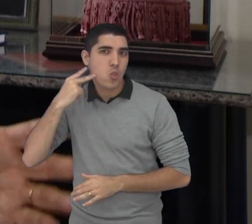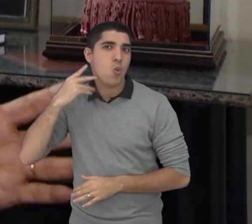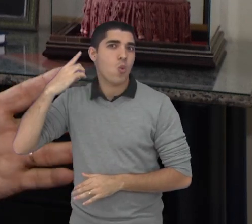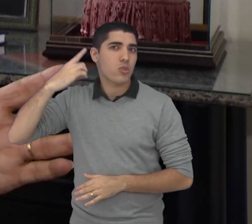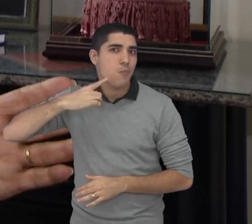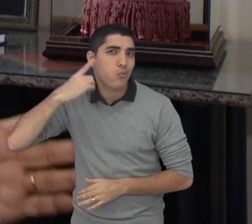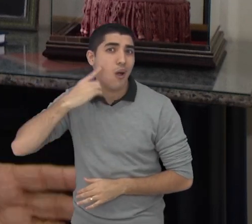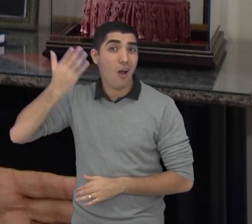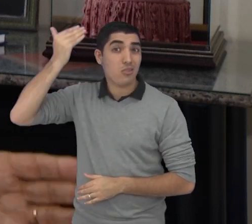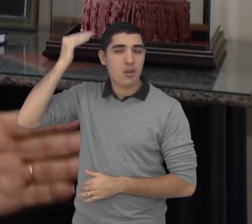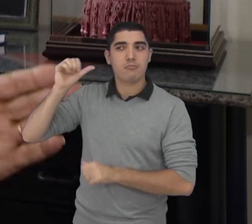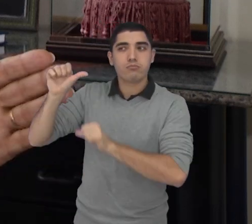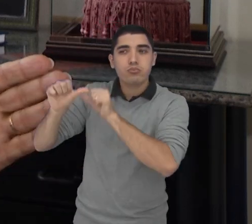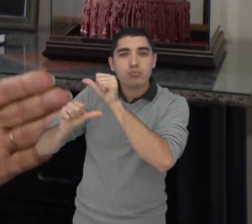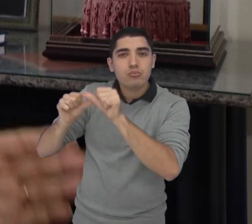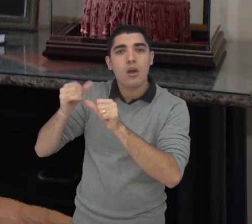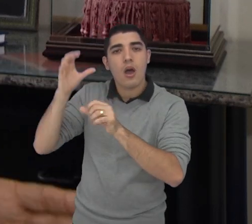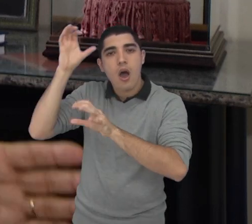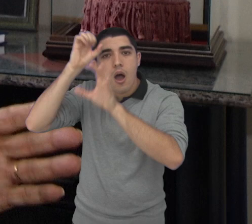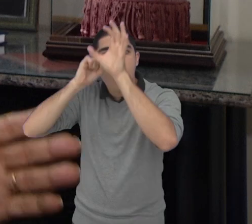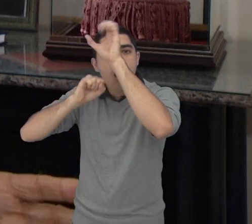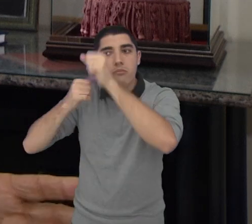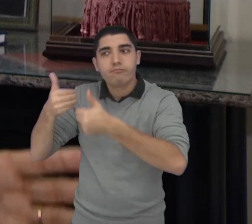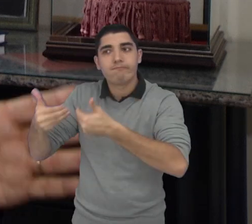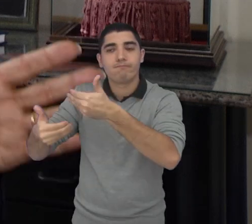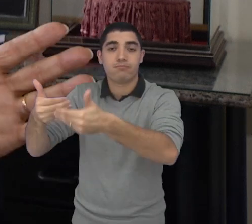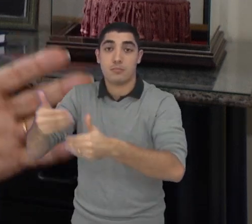época, mas tudo é bom